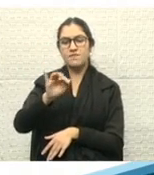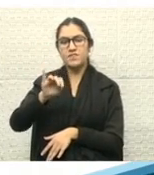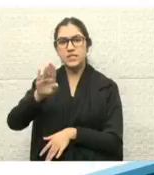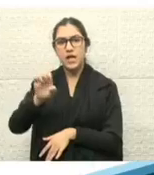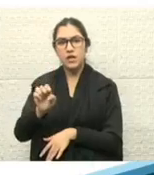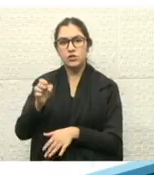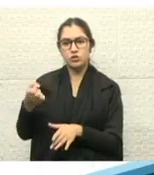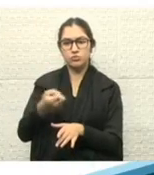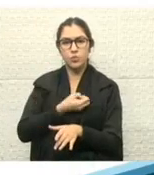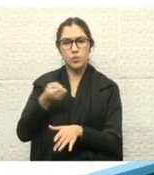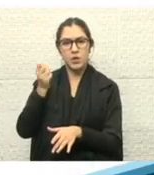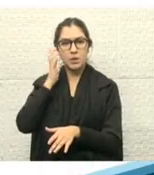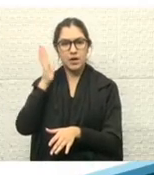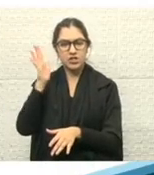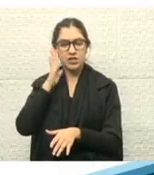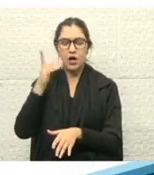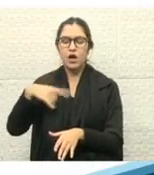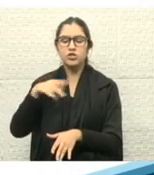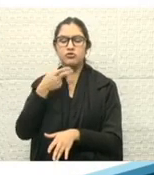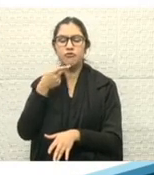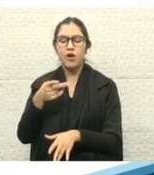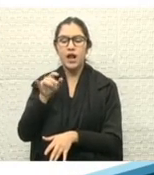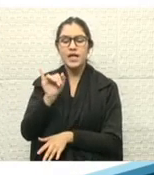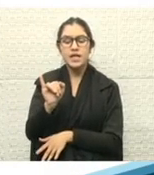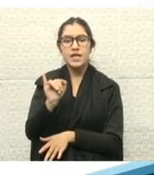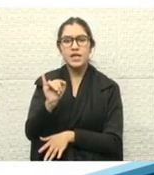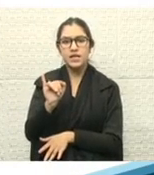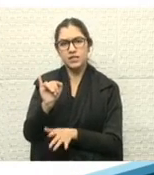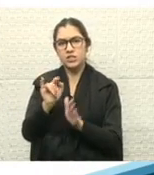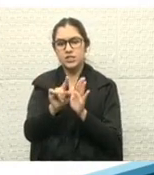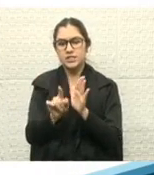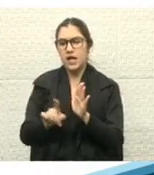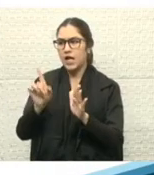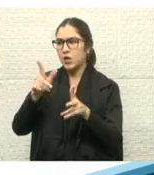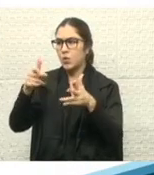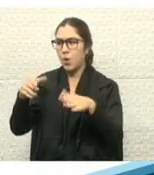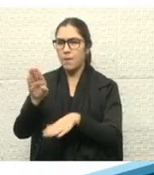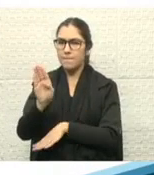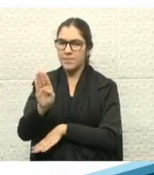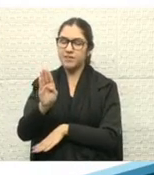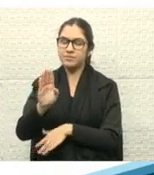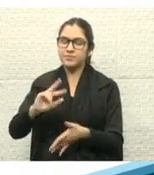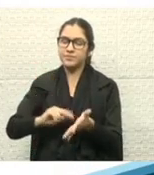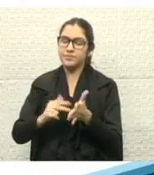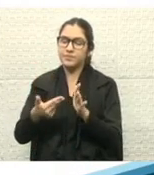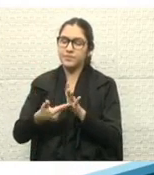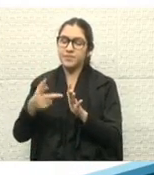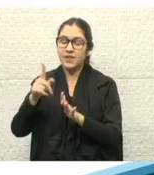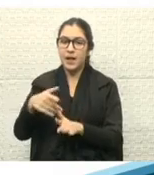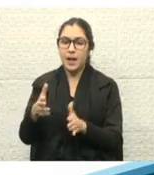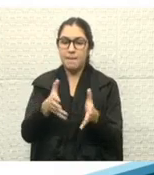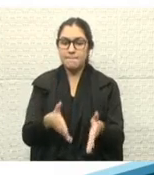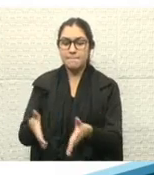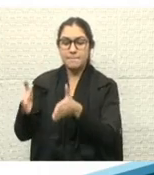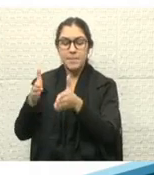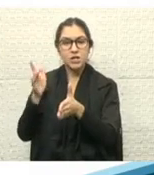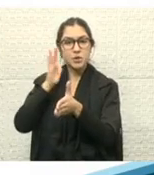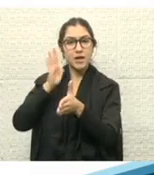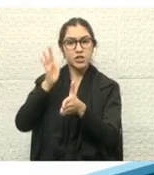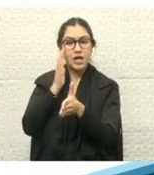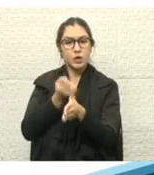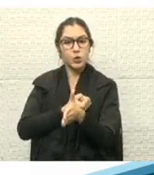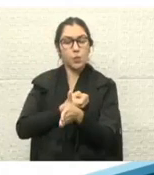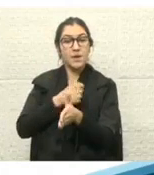unidade imaginária. E nós dizemos que o IN de Z é igual a B, quer dizer que a parte imaginária do número